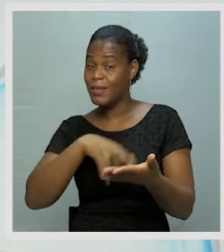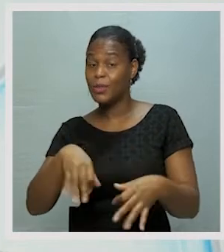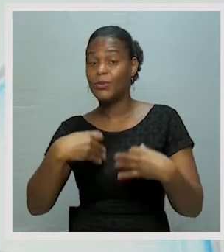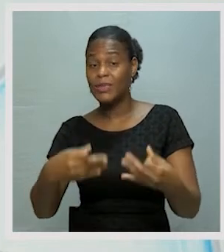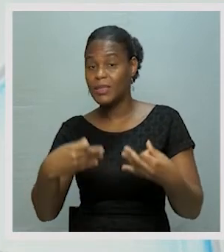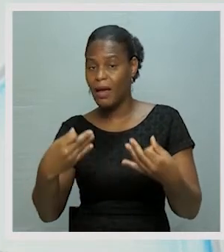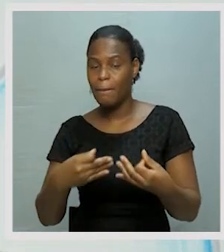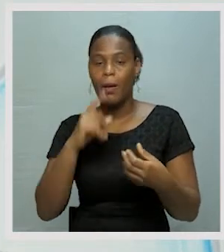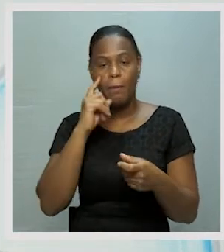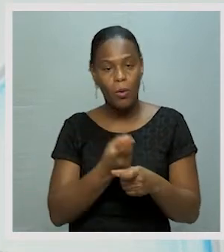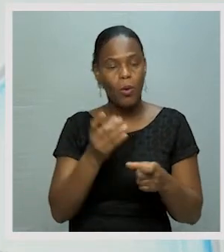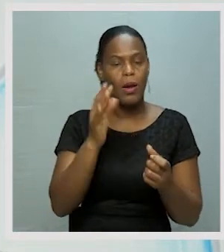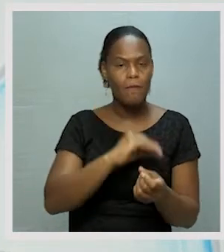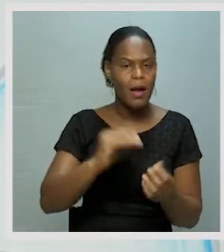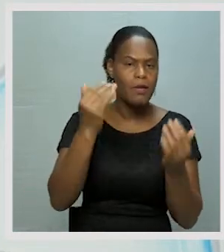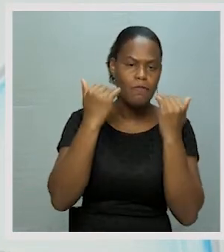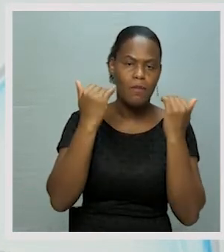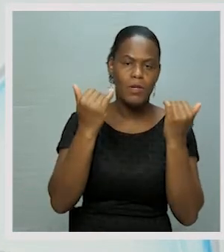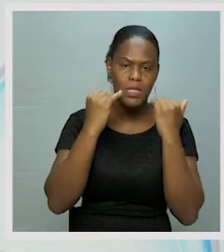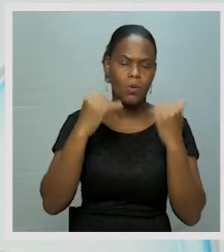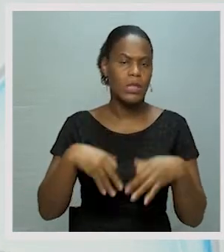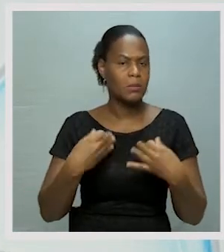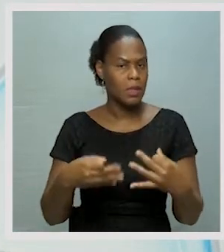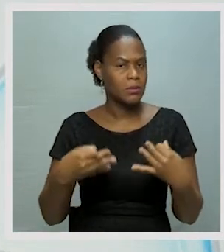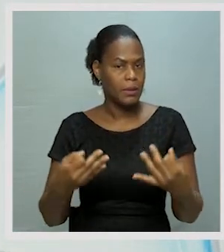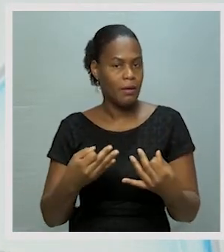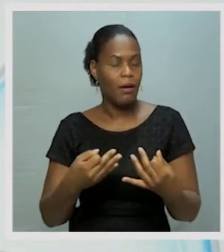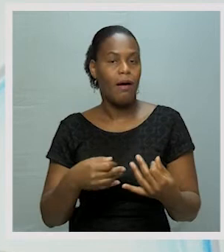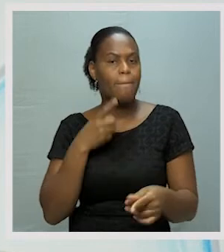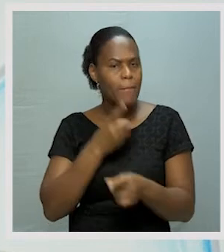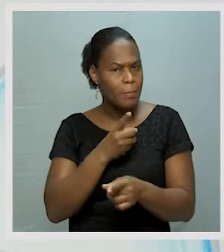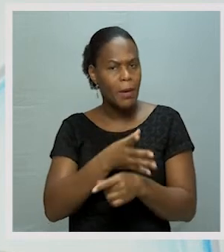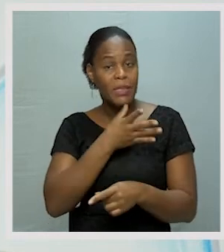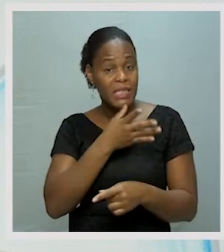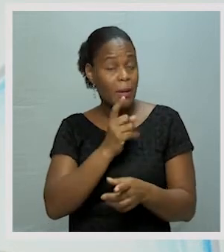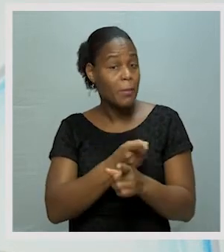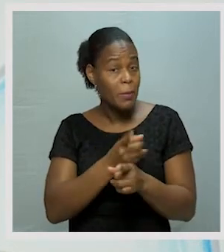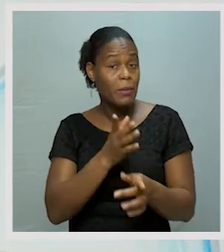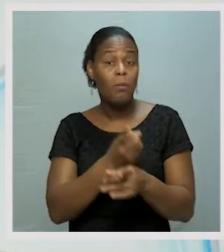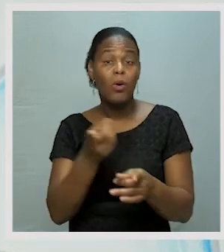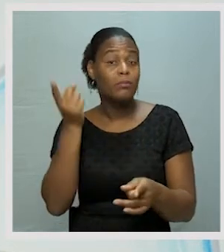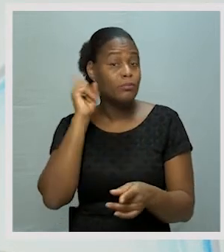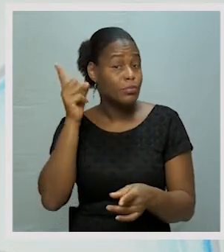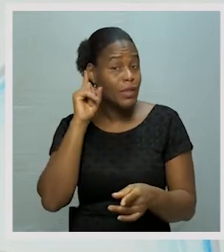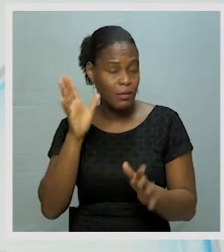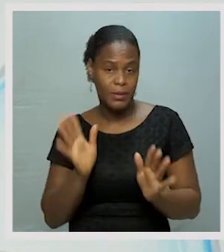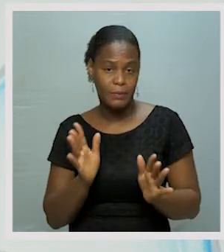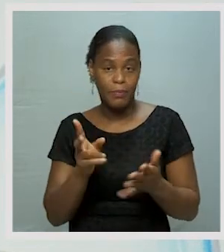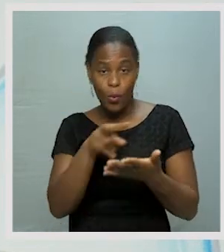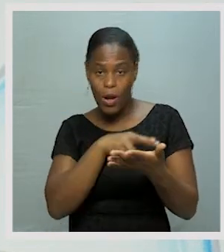procurar mais informações. Sempre estamos a bater nesta tecla, porque é importante mesmo lermos